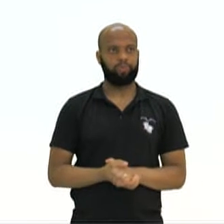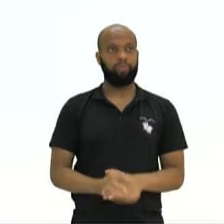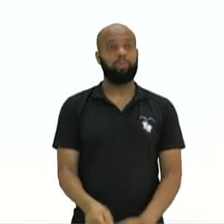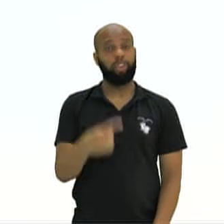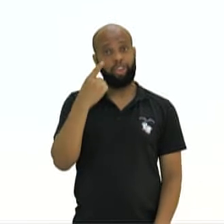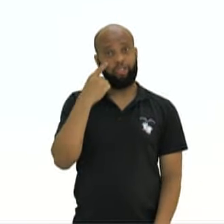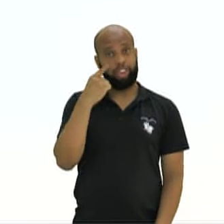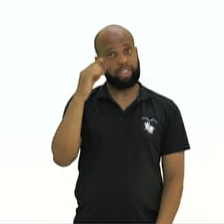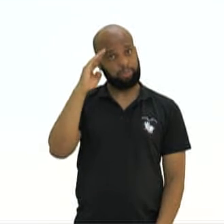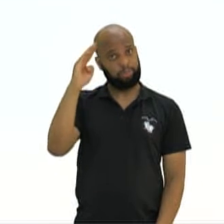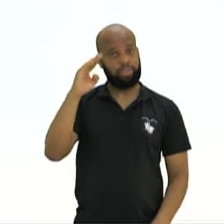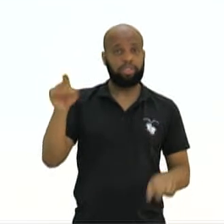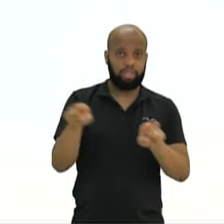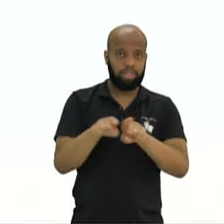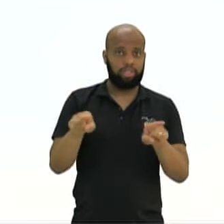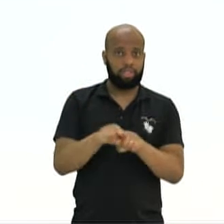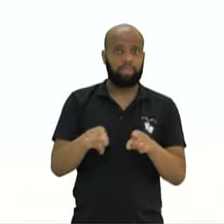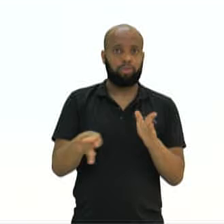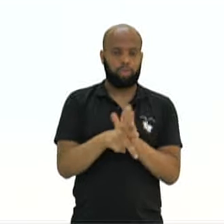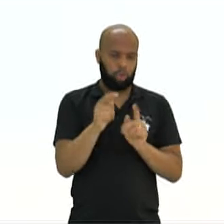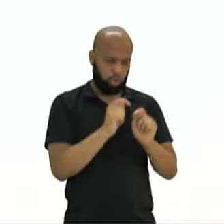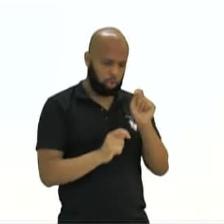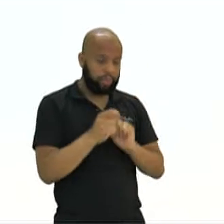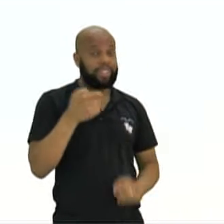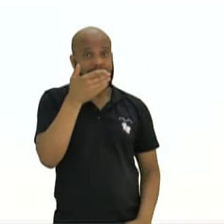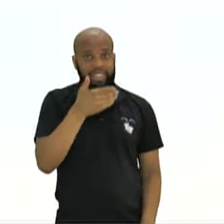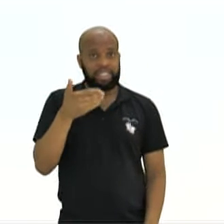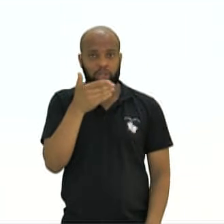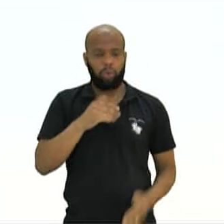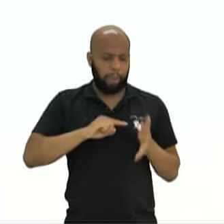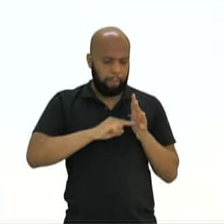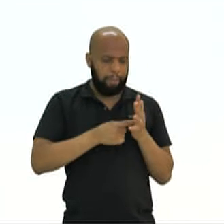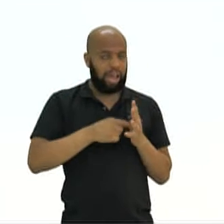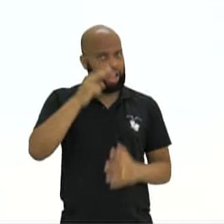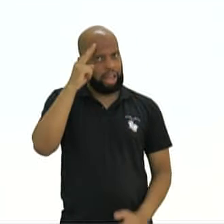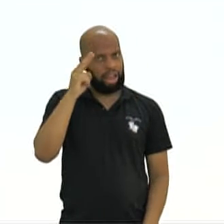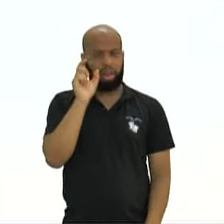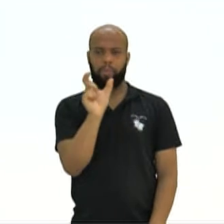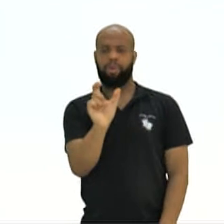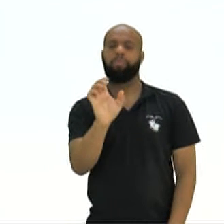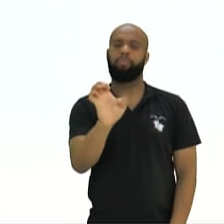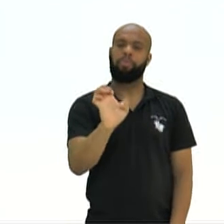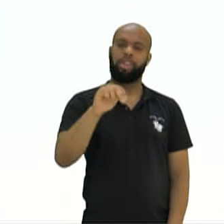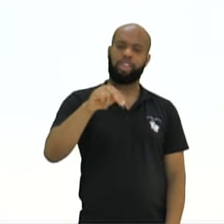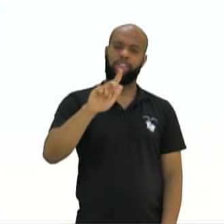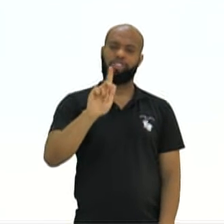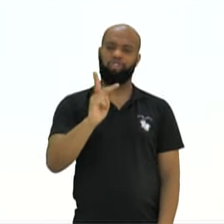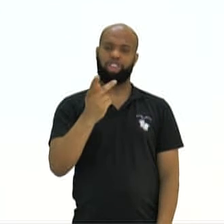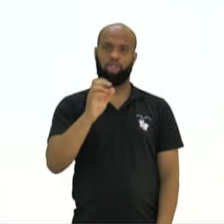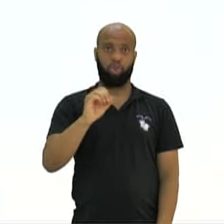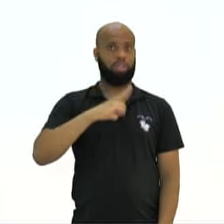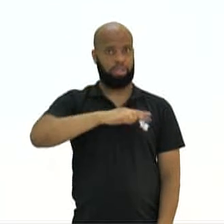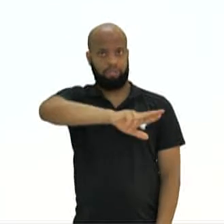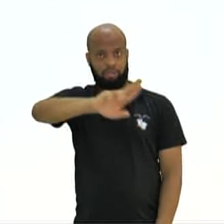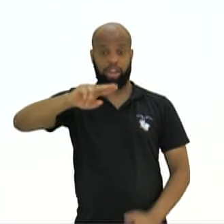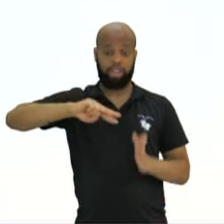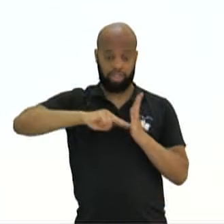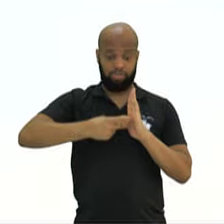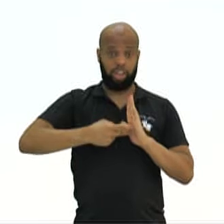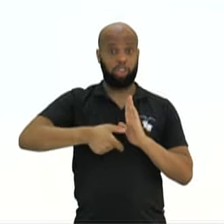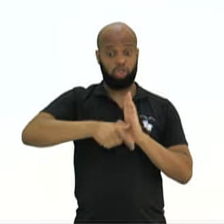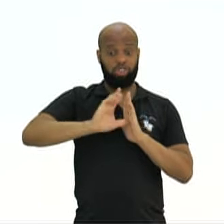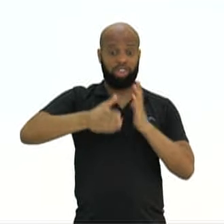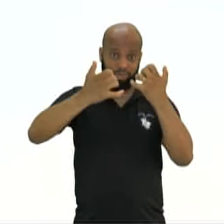fatores fundamentais para o desenvolvimento da economia açucareira, né? As máquinas. Relembrando, o termo engenho é algo bem mais amplo, né? Como o professor Roberto acabou de explicar,